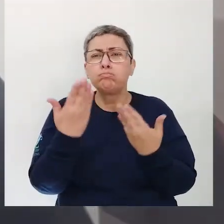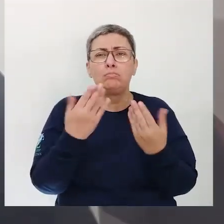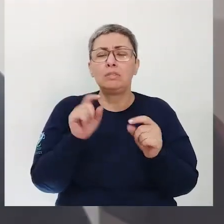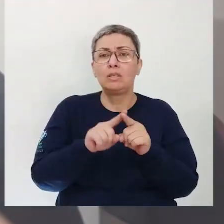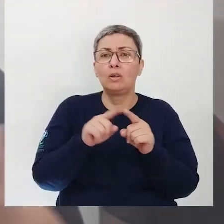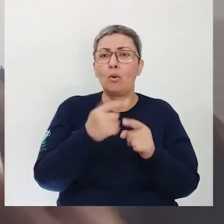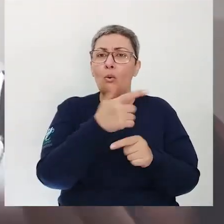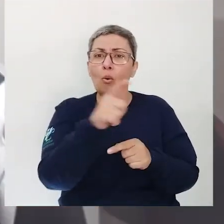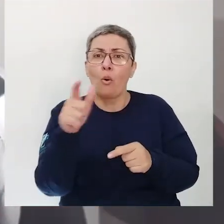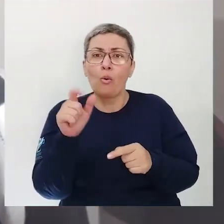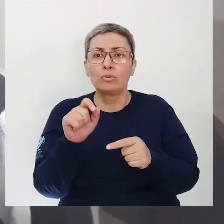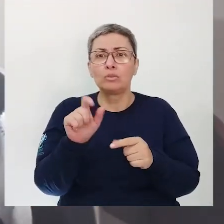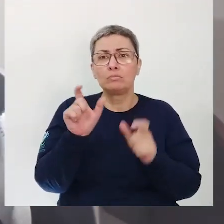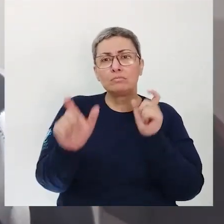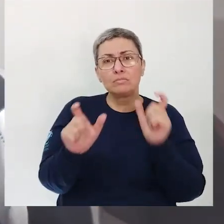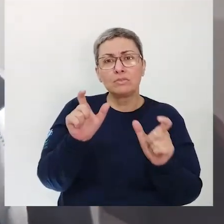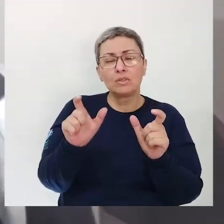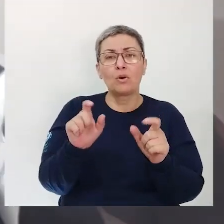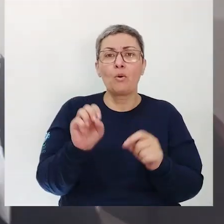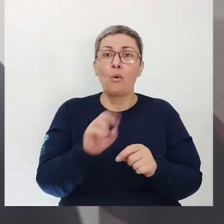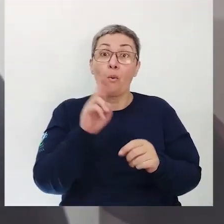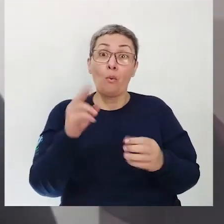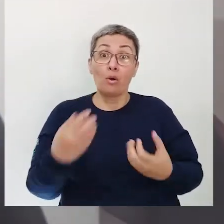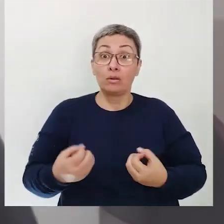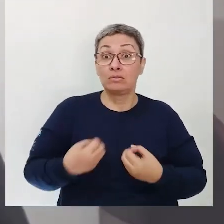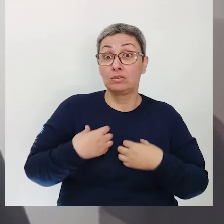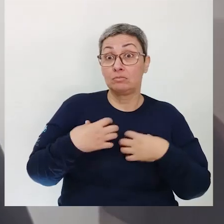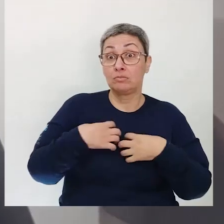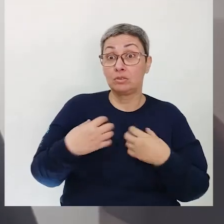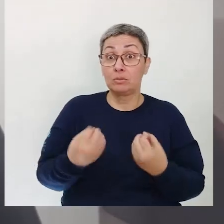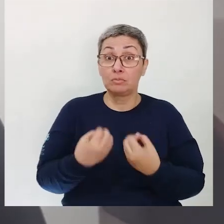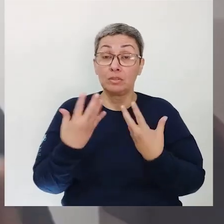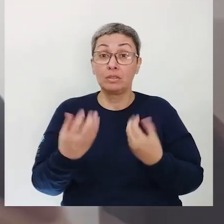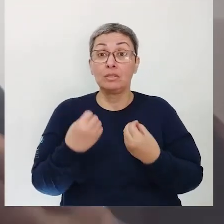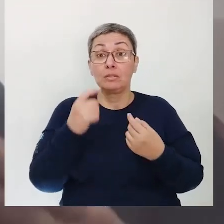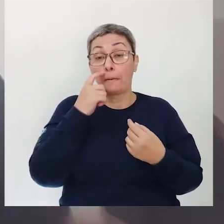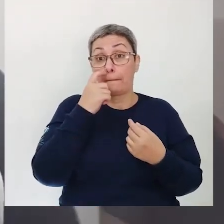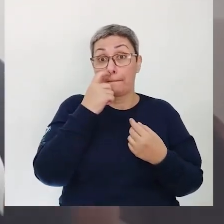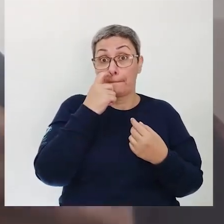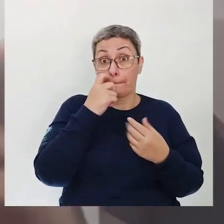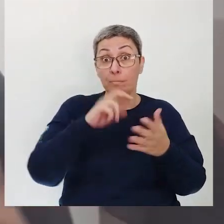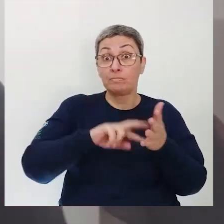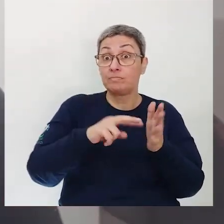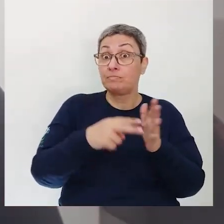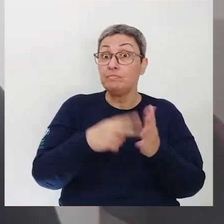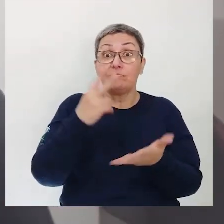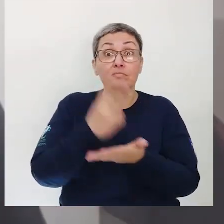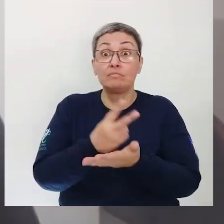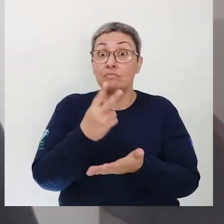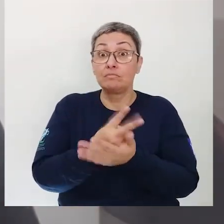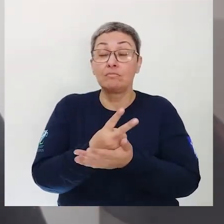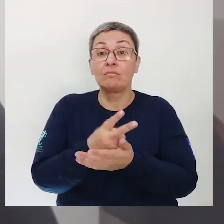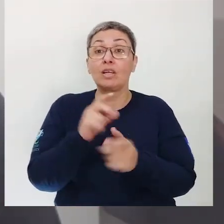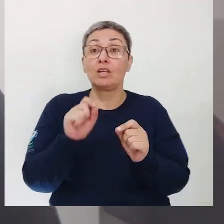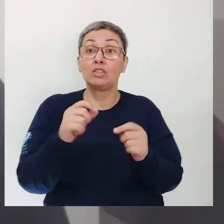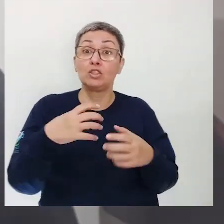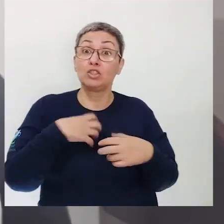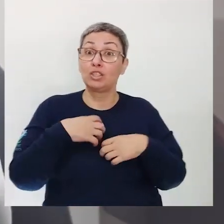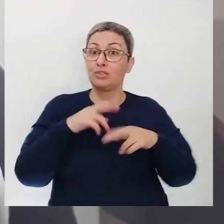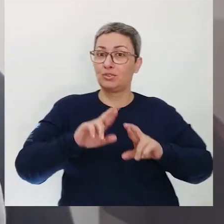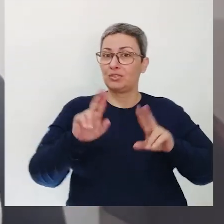aí outras palavras ou expressões, né, que queiram dizer a mesma coisa